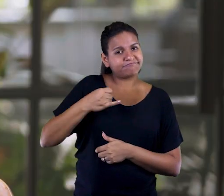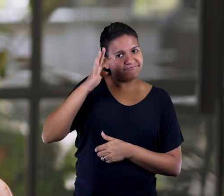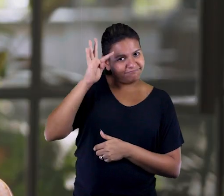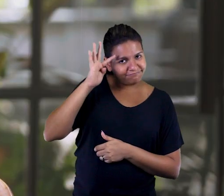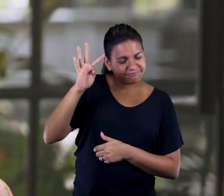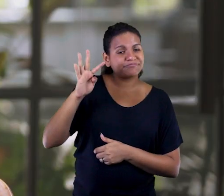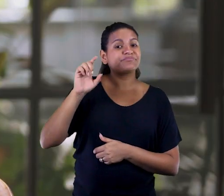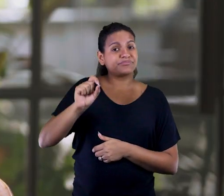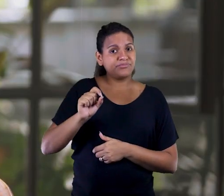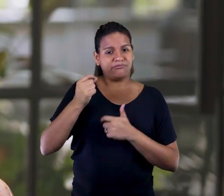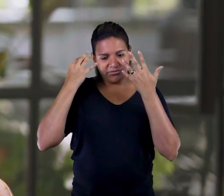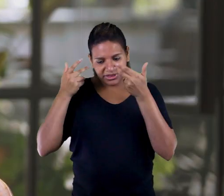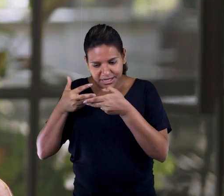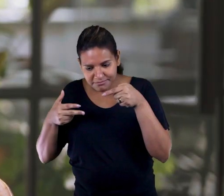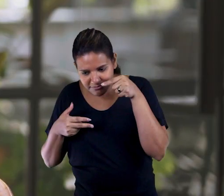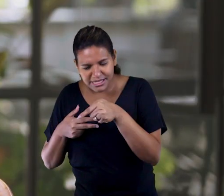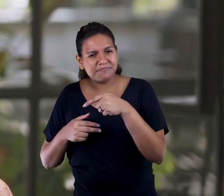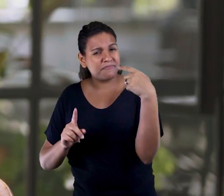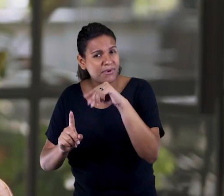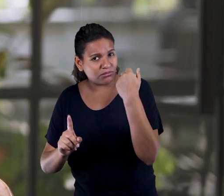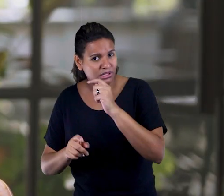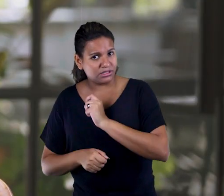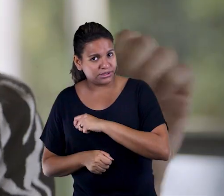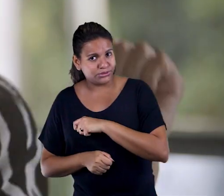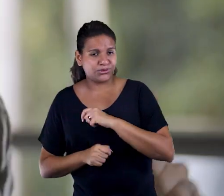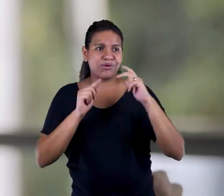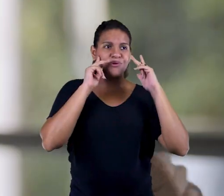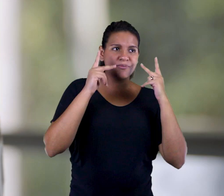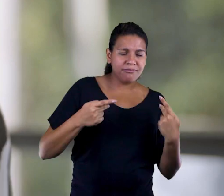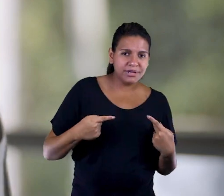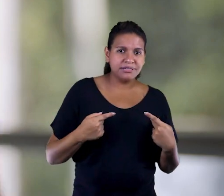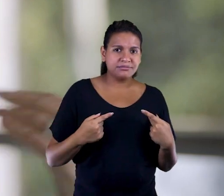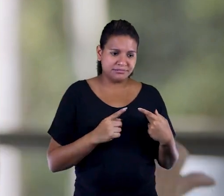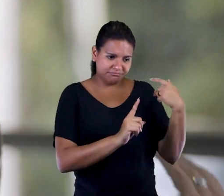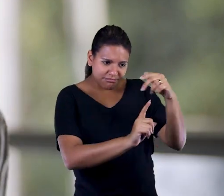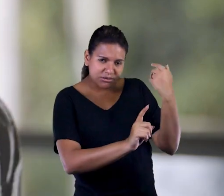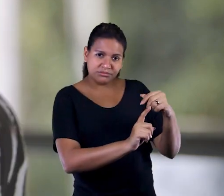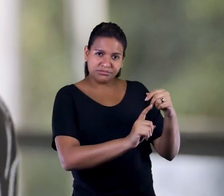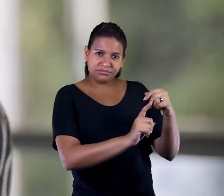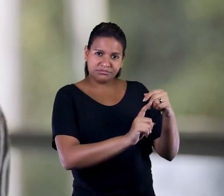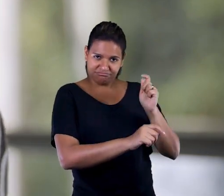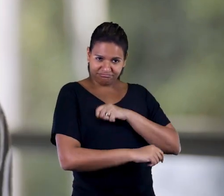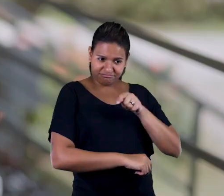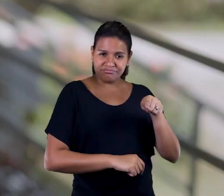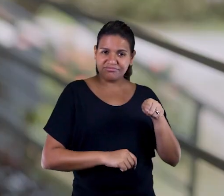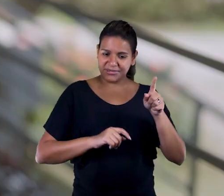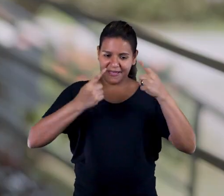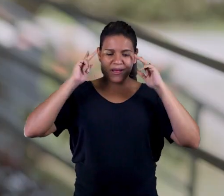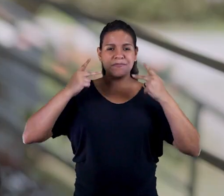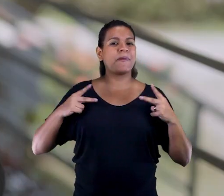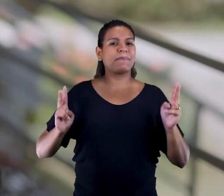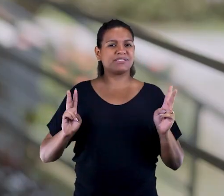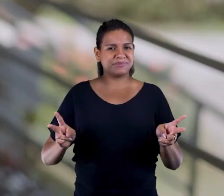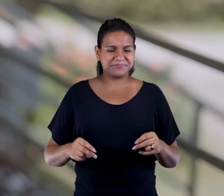o maltratador de pessoas e o maltratador de animais. A gente teve um caso, uma tragédia que aconteceu no Brasil. Um cara